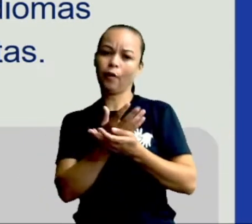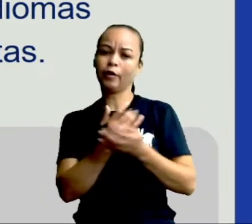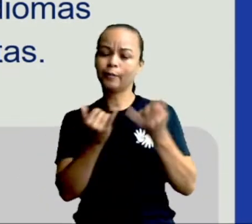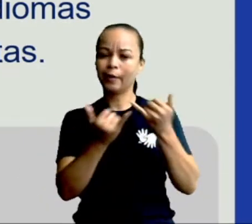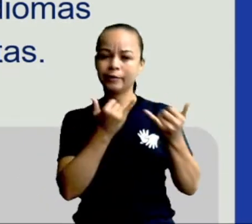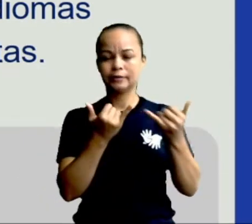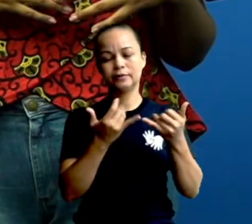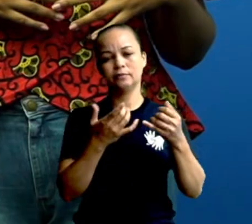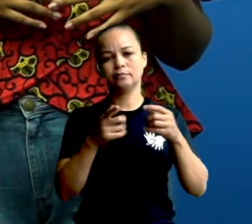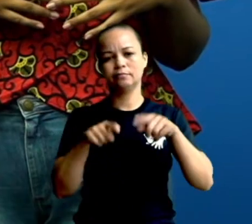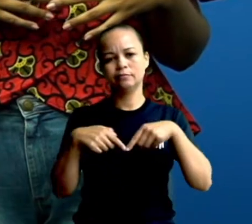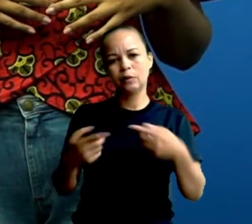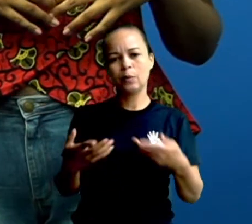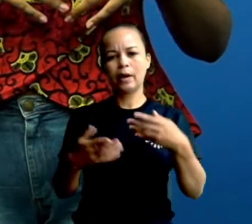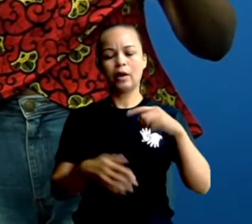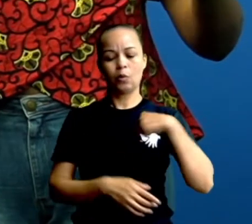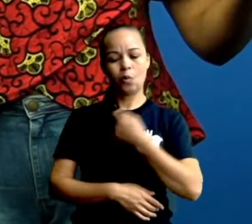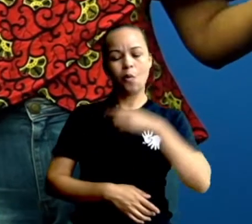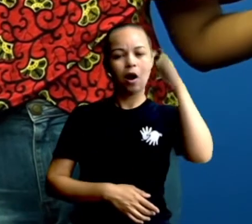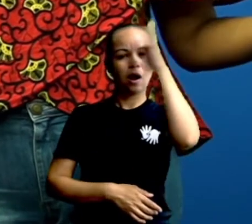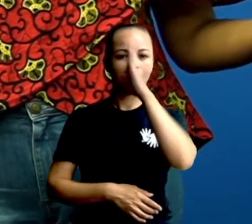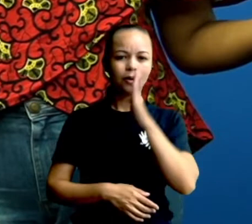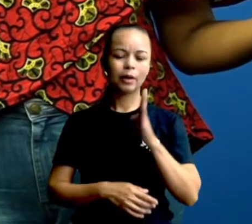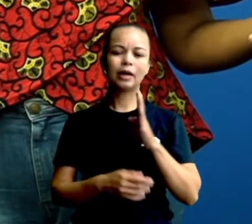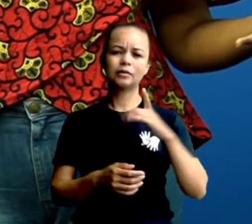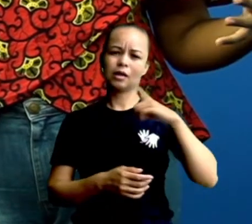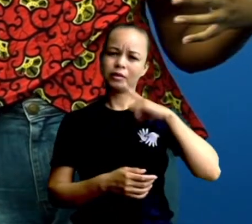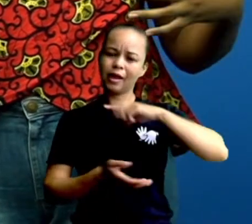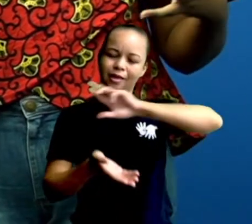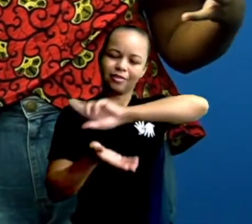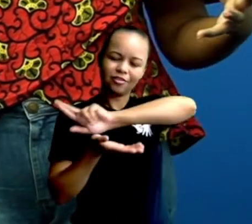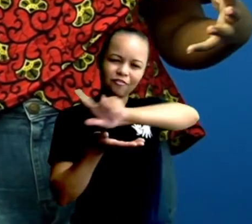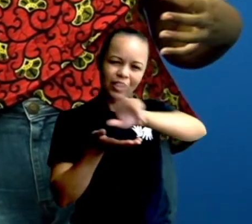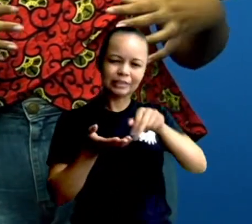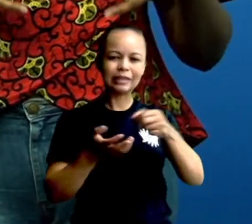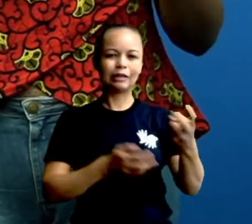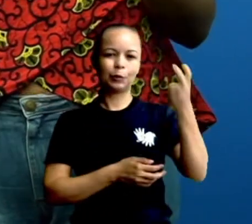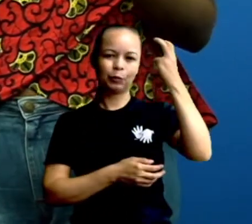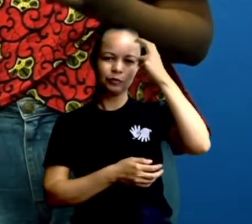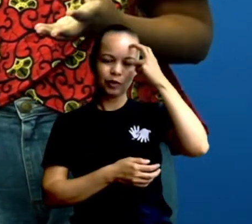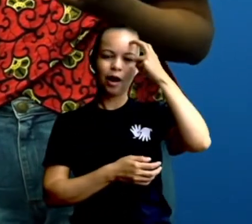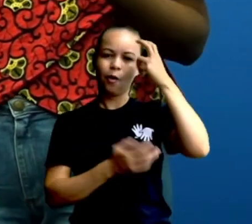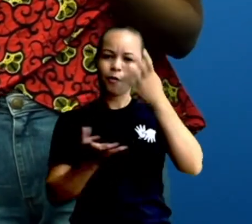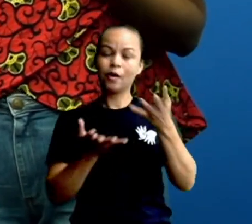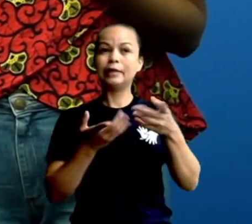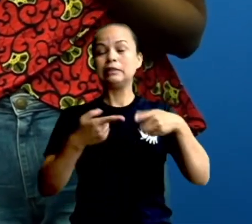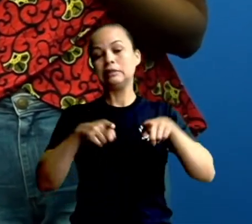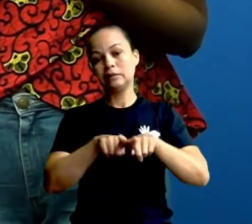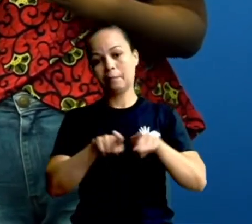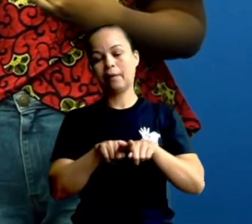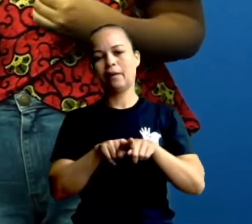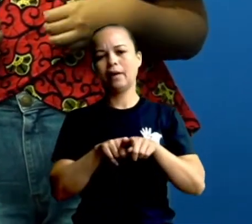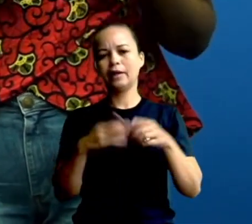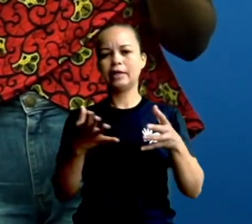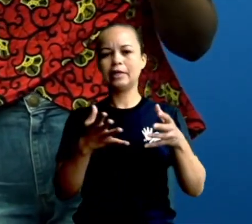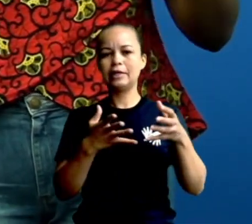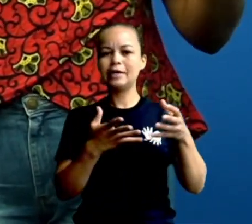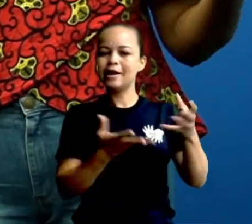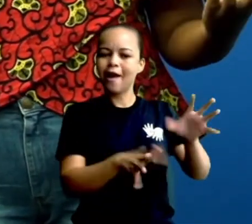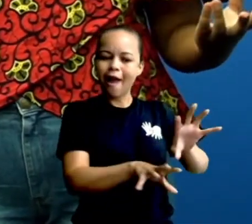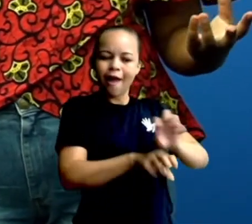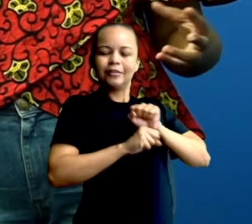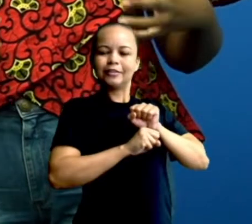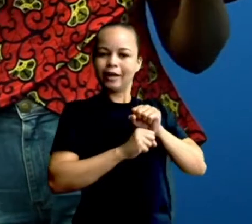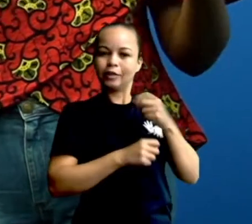nosso Brasil, ele tem essa diversidade cultural, né, inclusive herdada